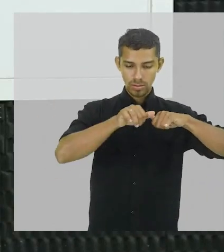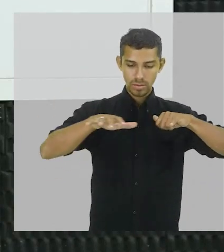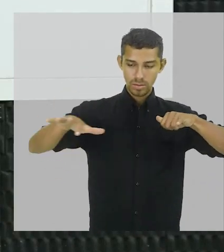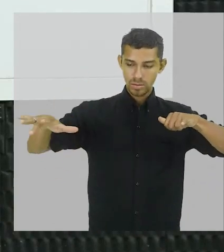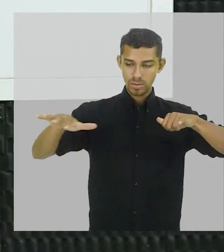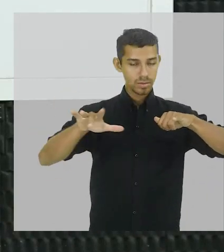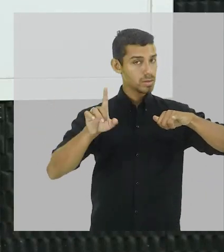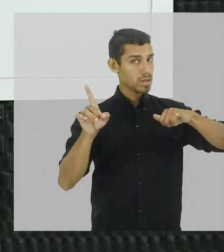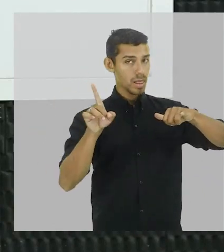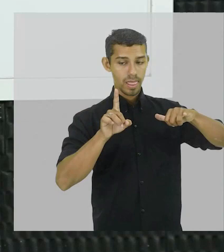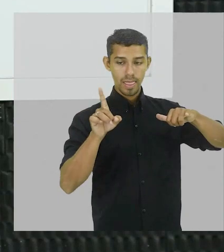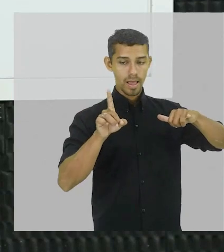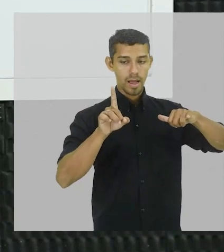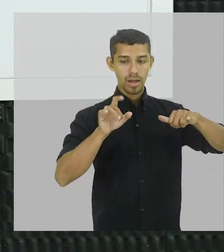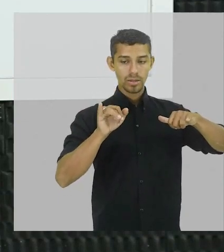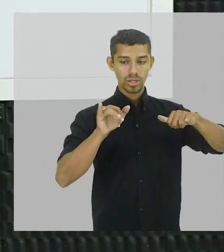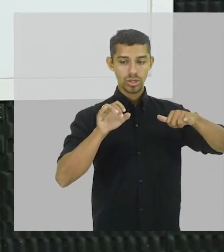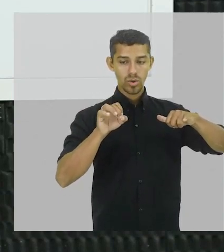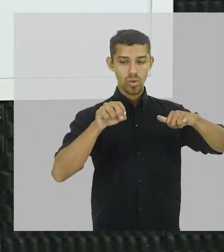ionizante,